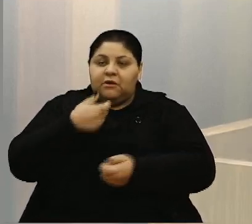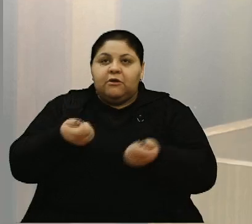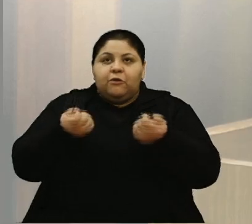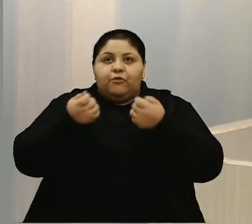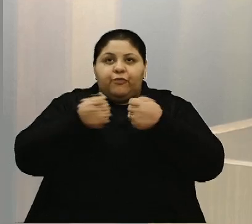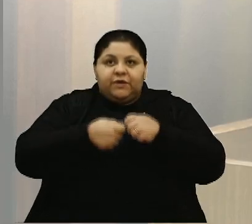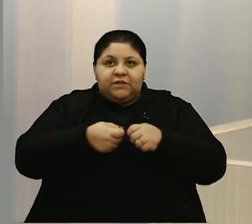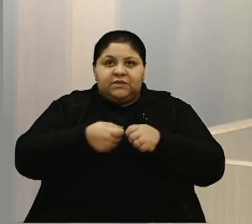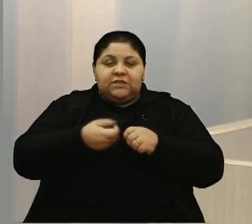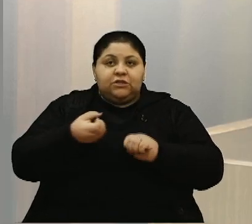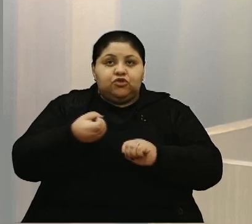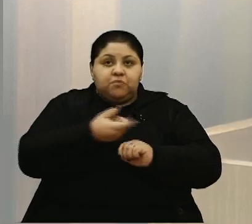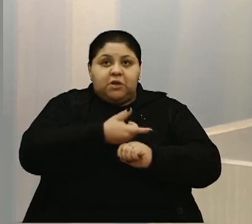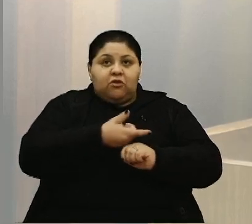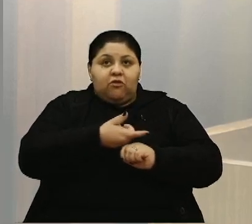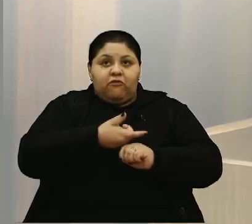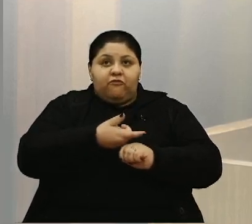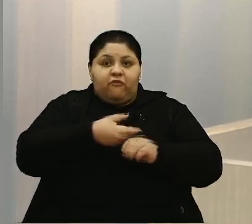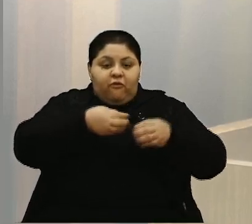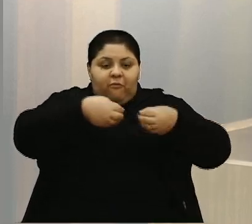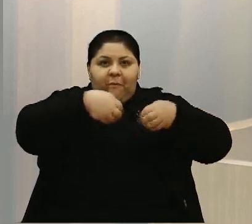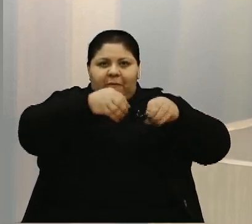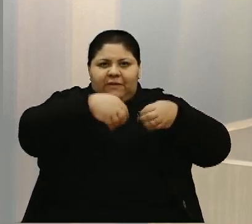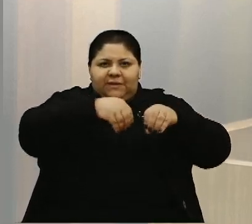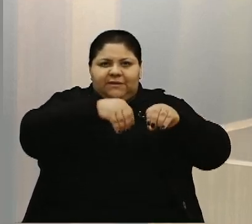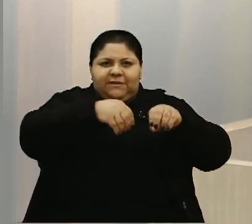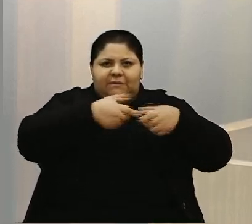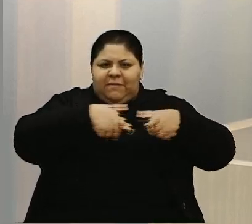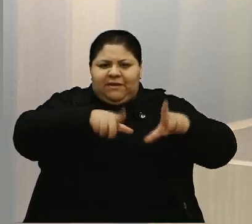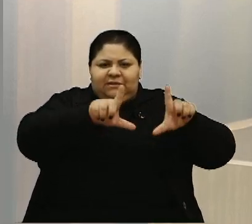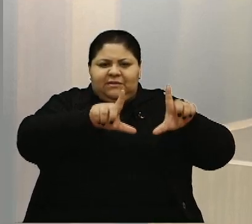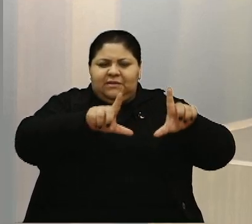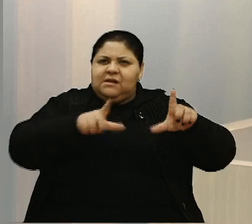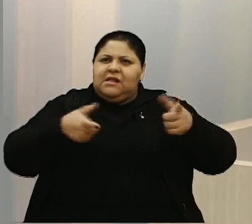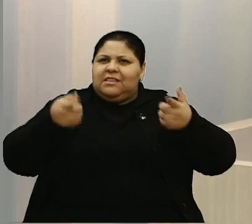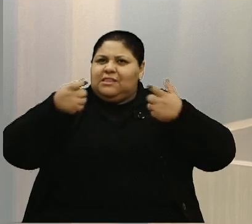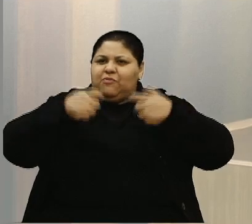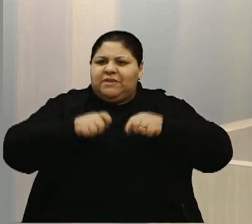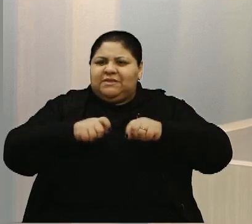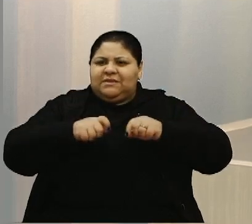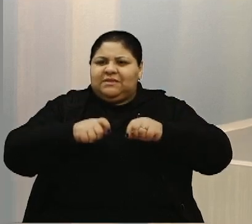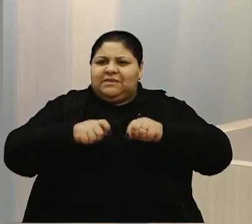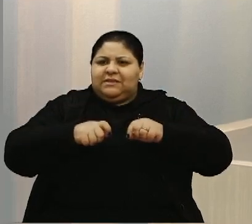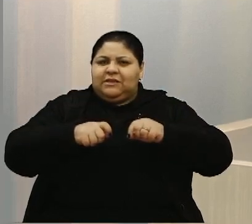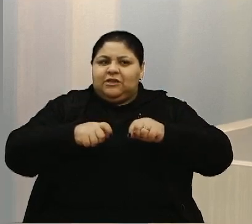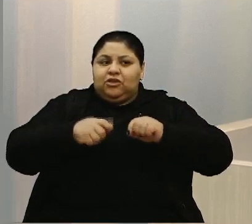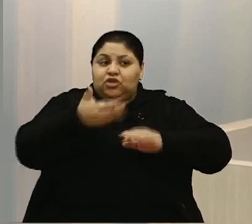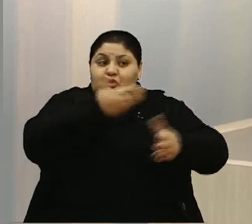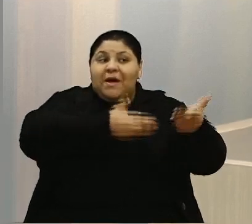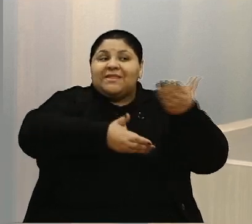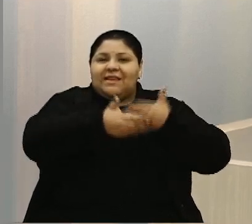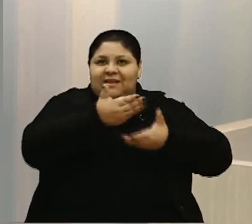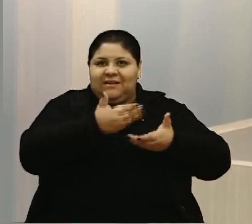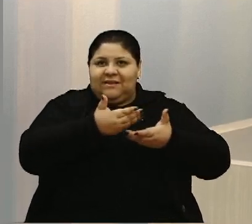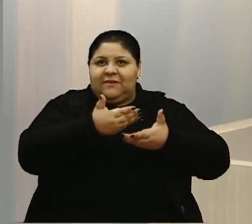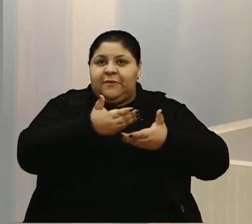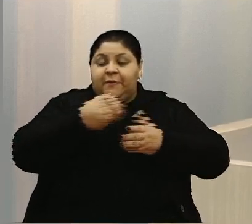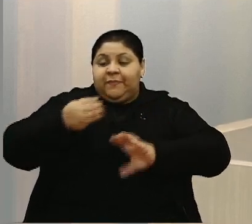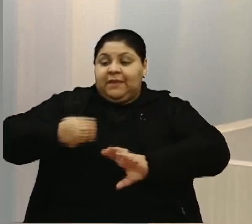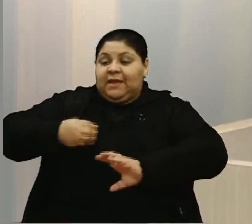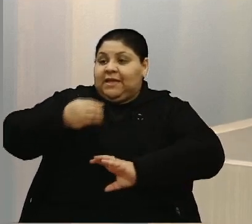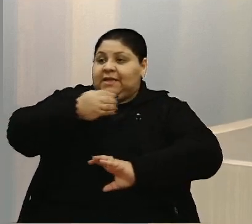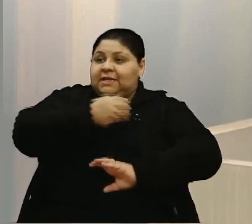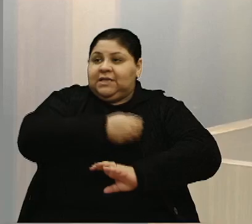para retirar a medicação na farmácia, mas ele não precisa necessariamente de uma consulta. Então, esse médico lá no Agenda Mais, ele